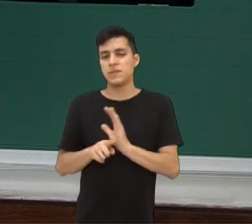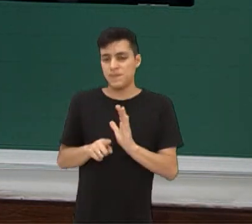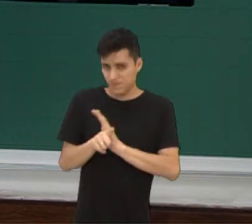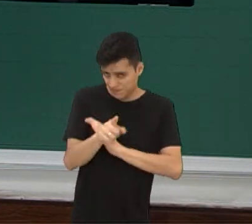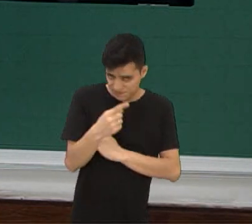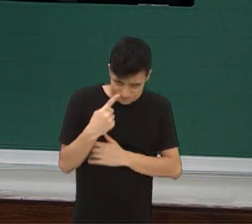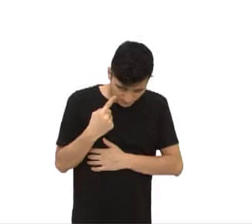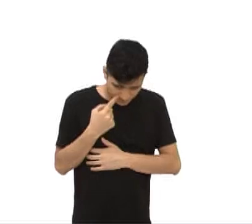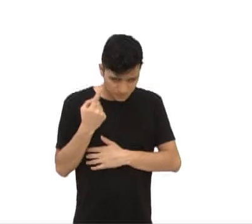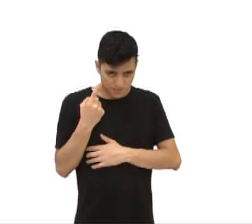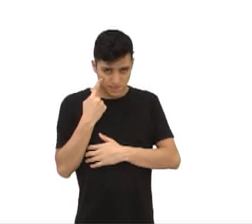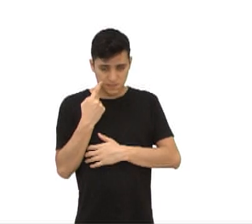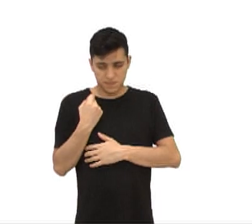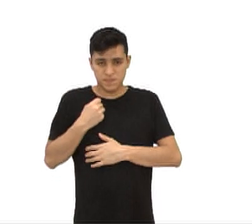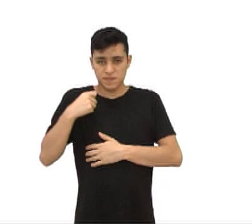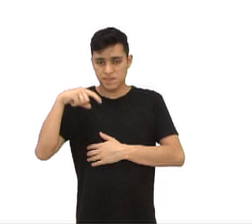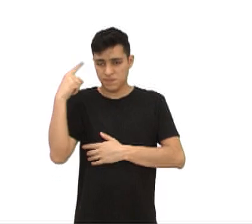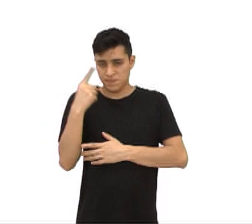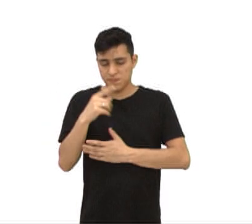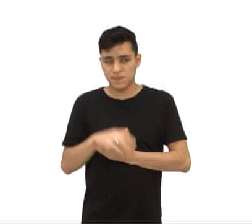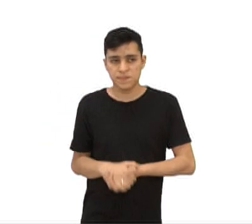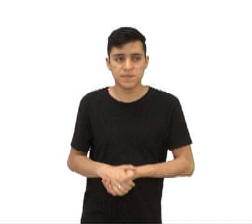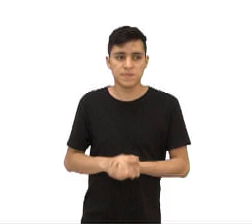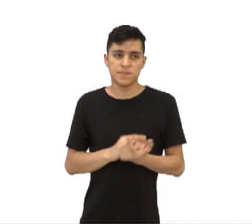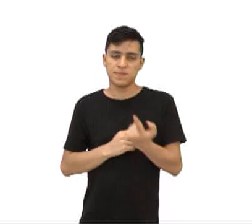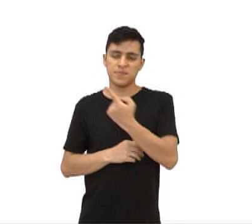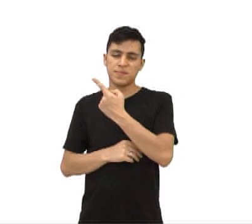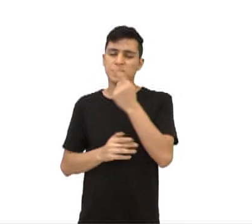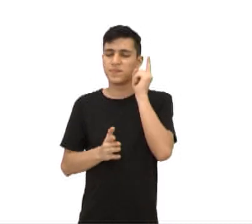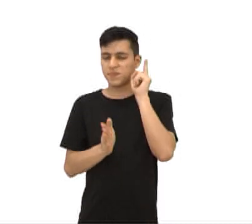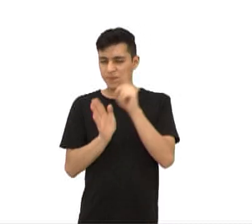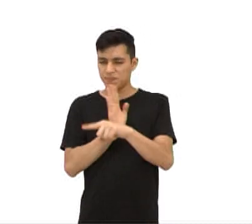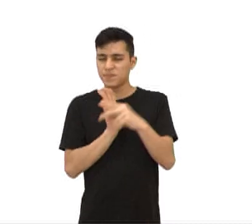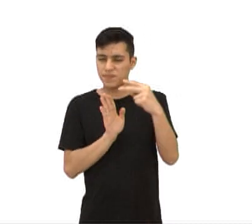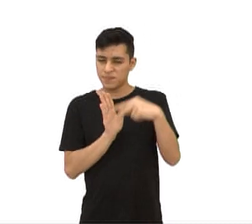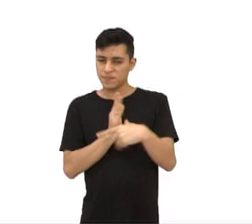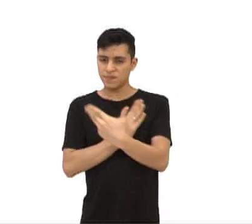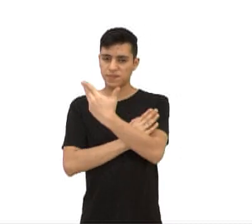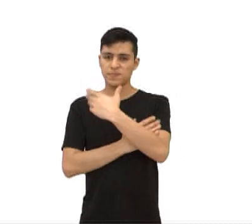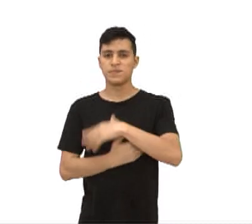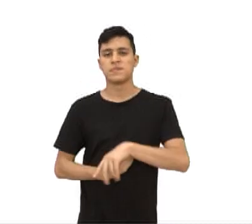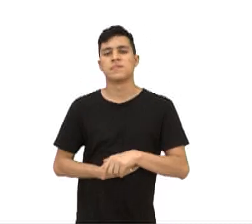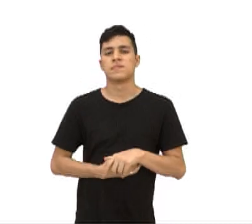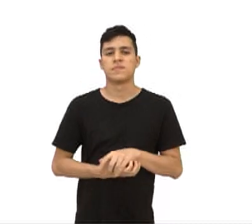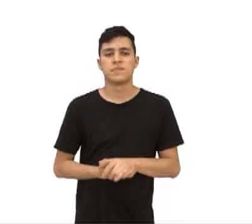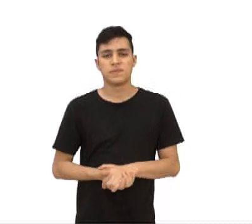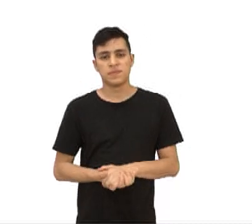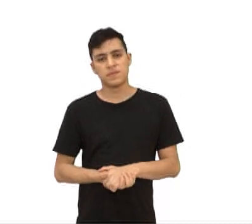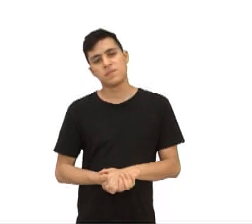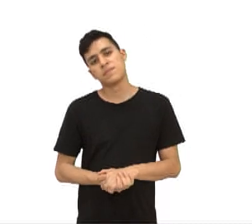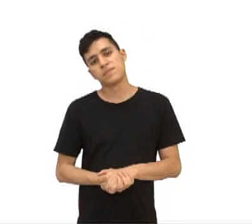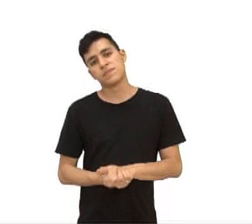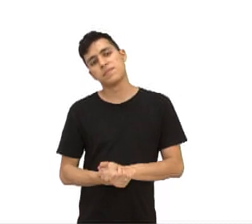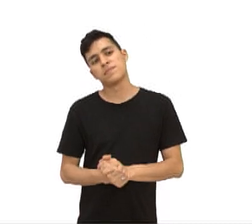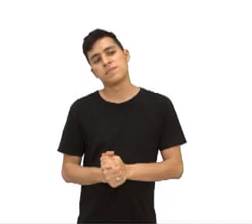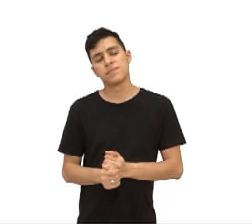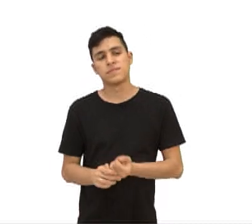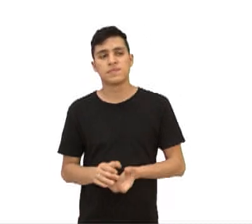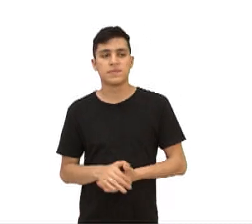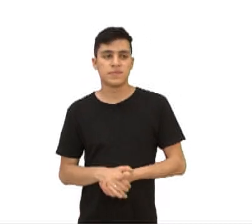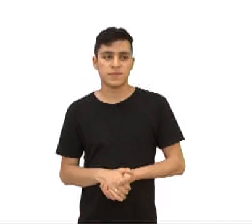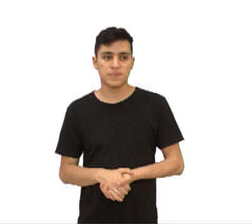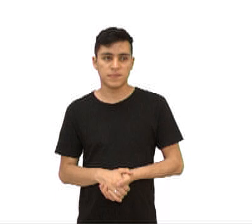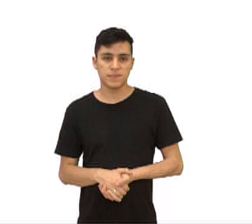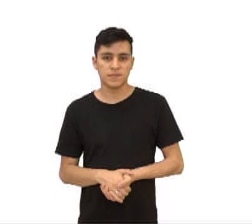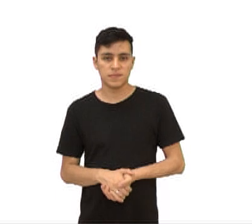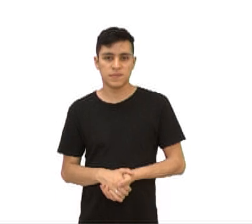Entonces, número 1. El verbo de cambio que corresponde a transformarse en es. Letra A,